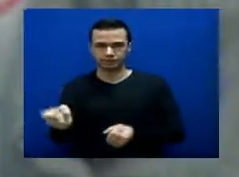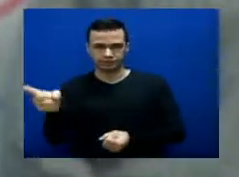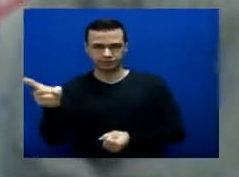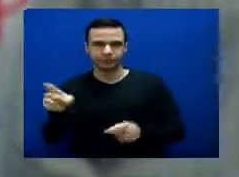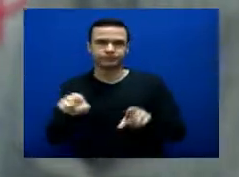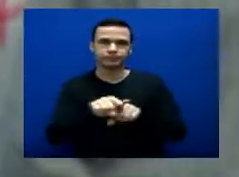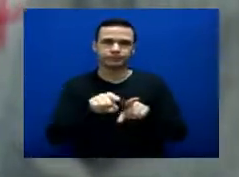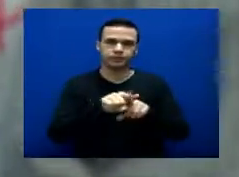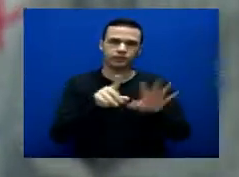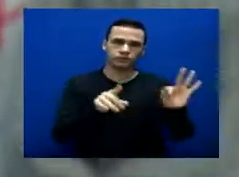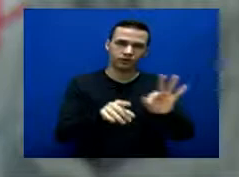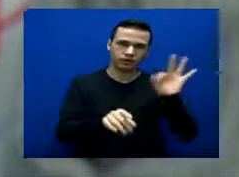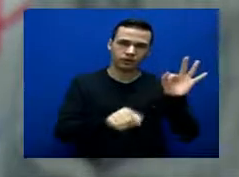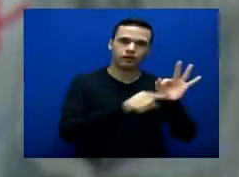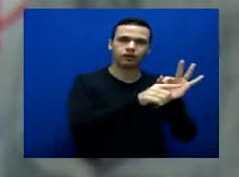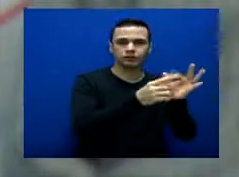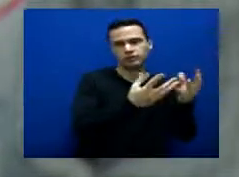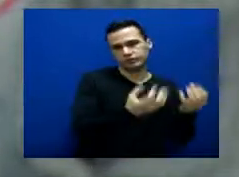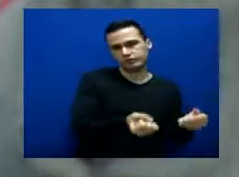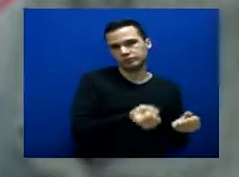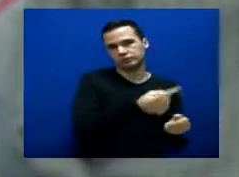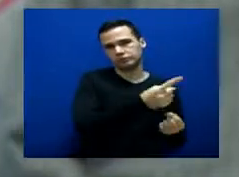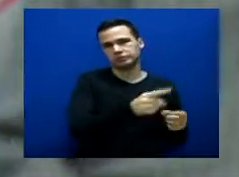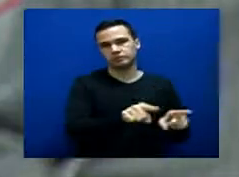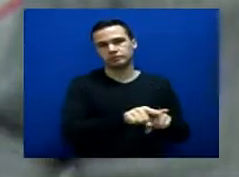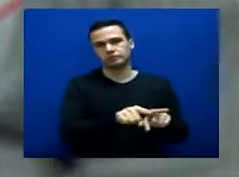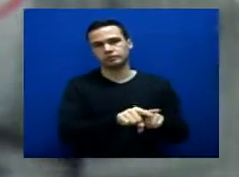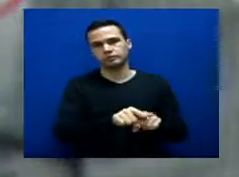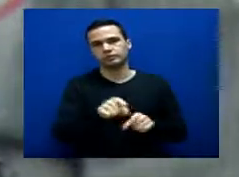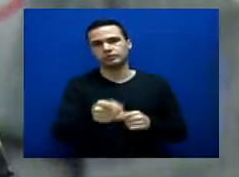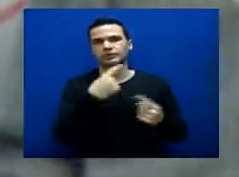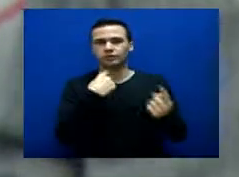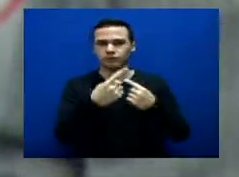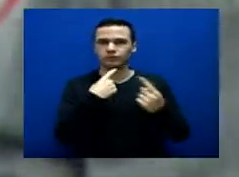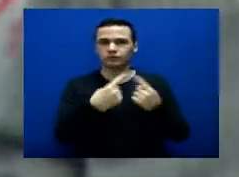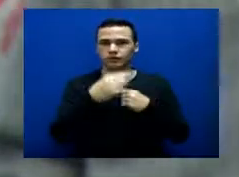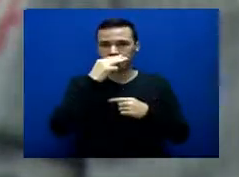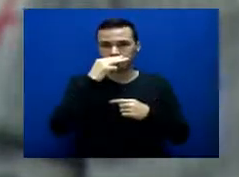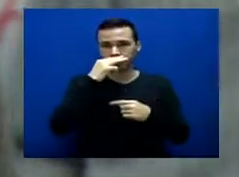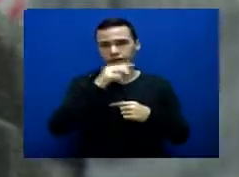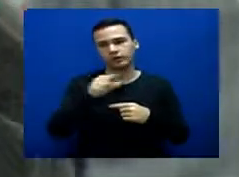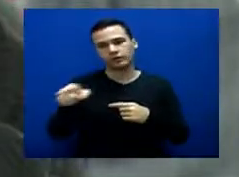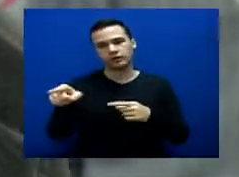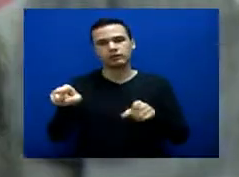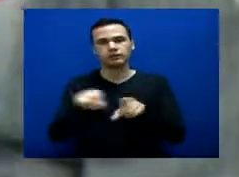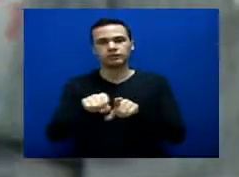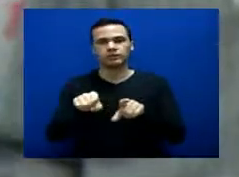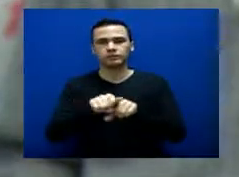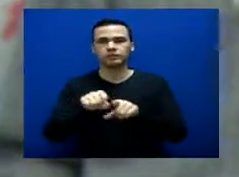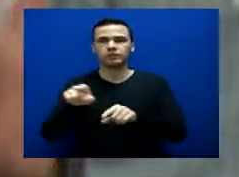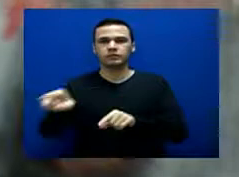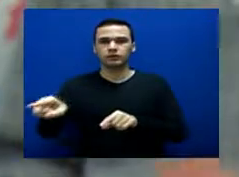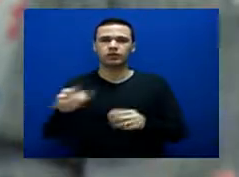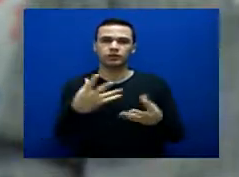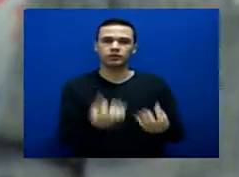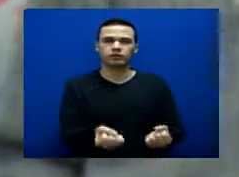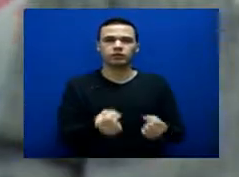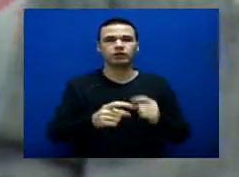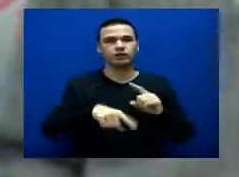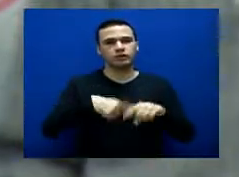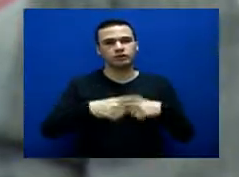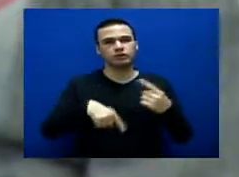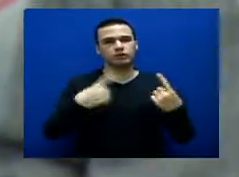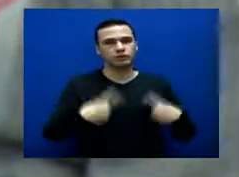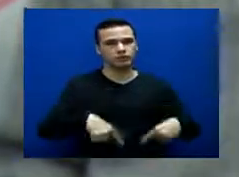o vereador França, provavelmente, e conversa com o Martinez, ele também se coloca favorável. Daí, havendo